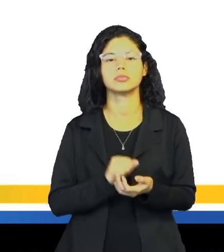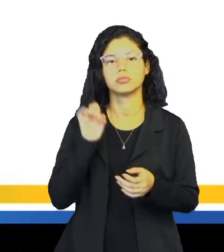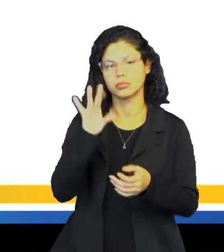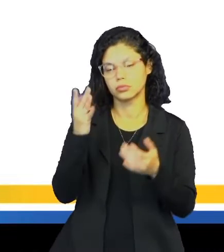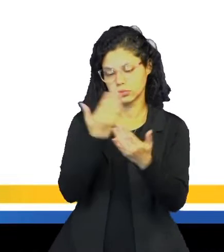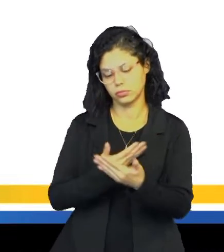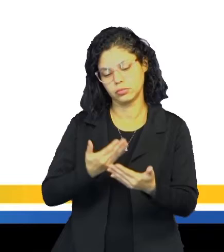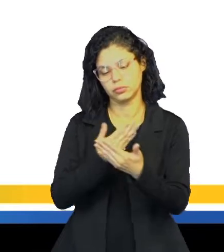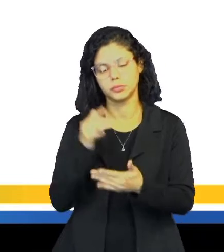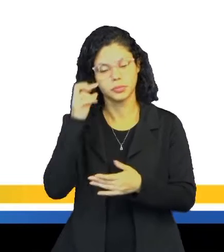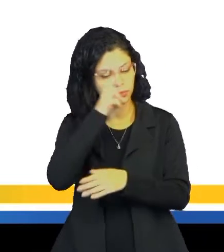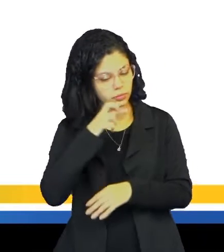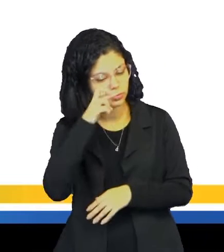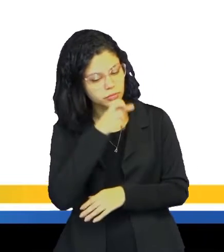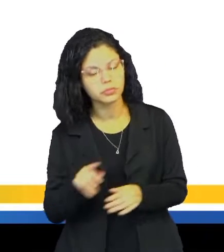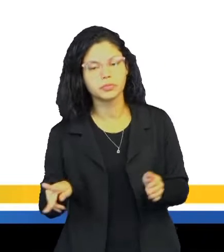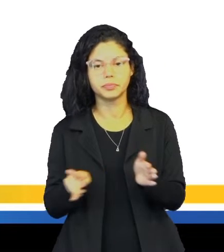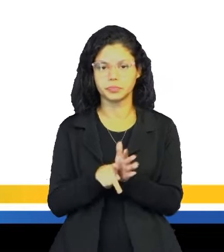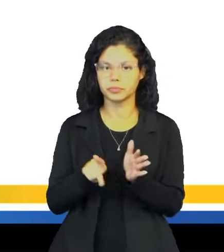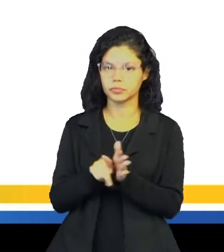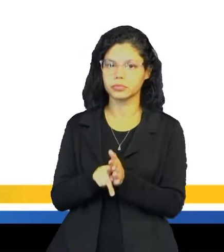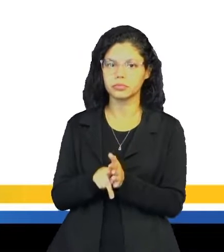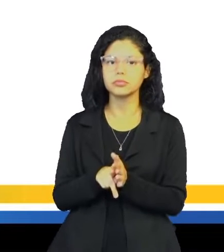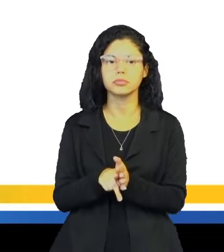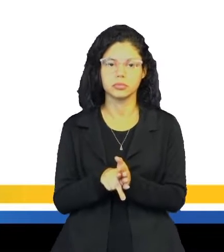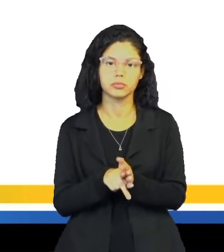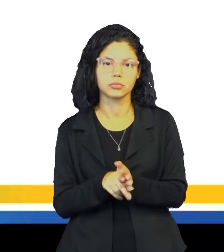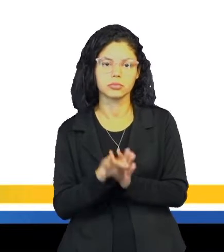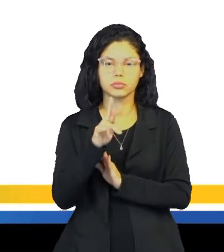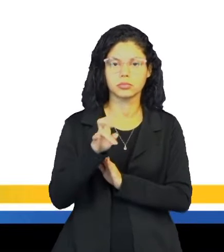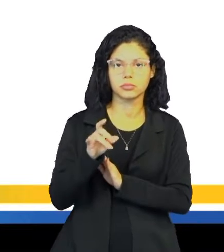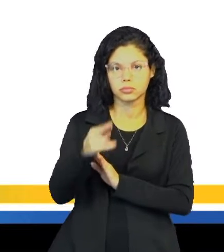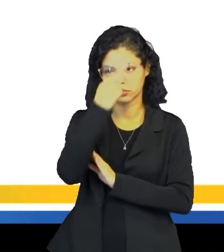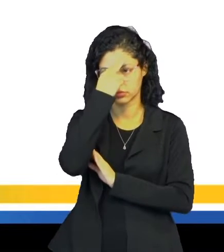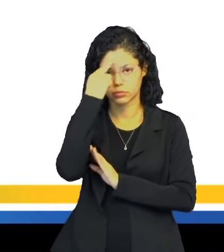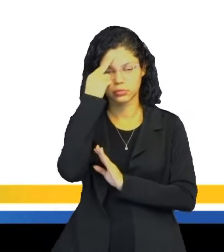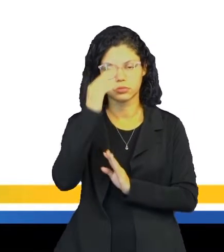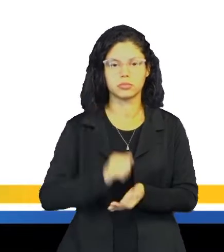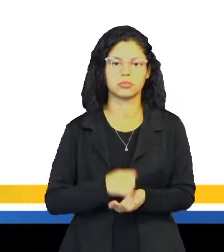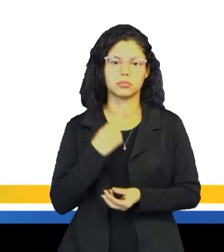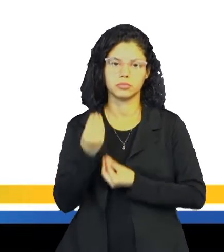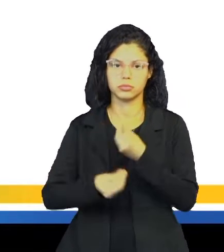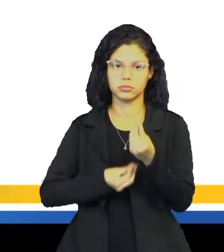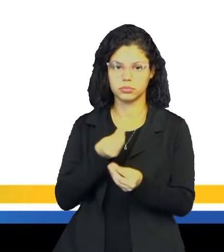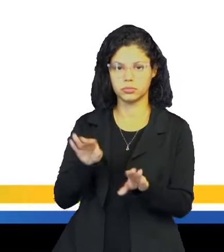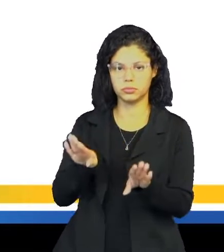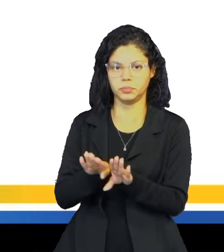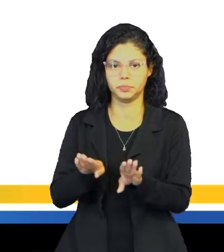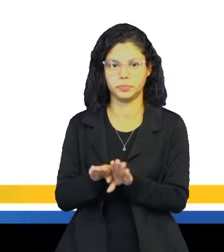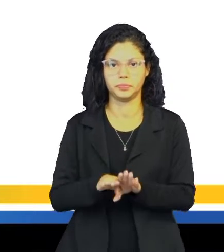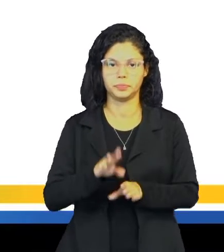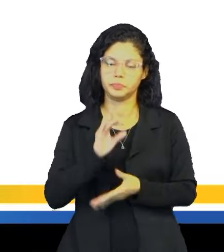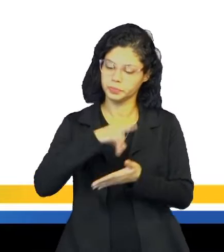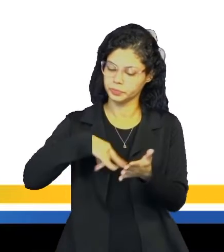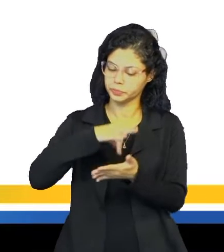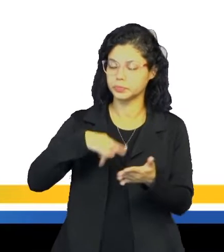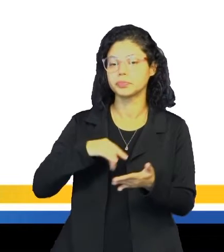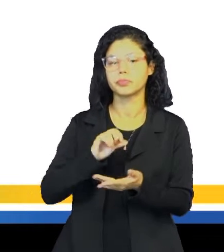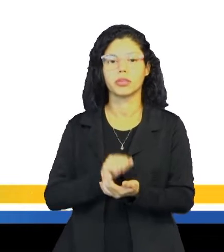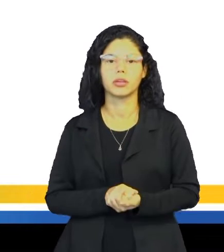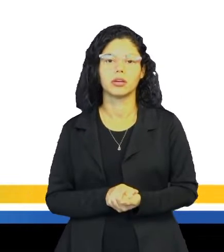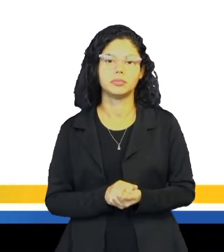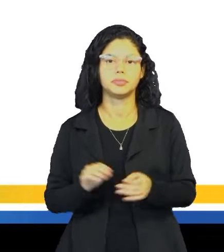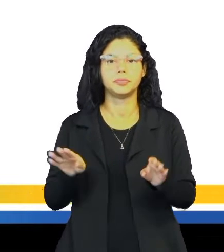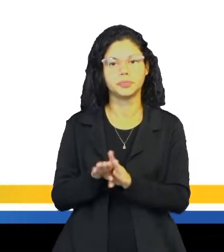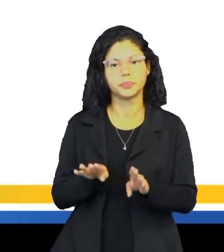da verificação e investigação da autenticidade das fontes históricas, como fontes de documentos,